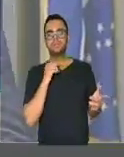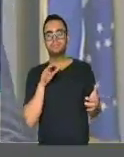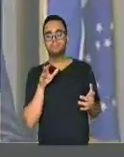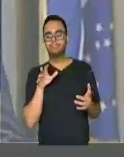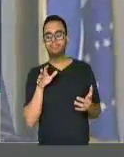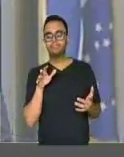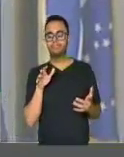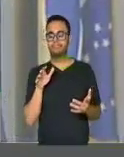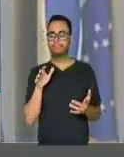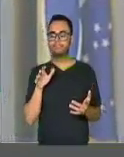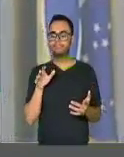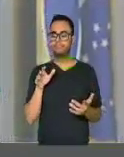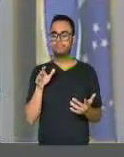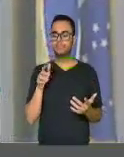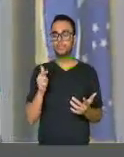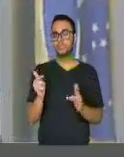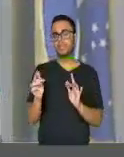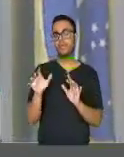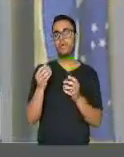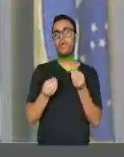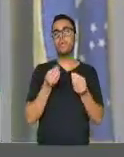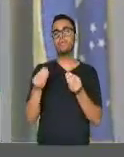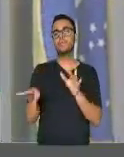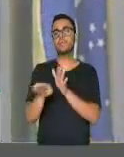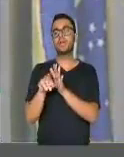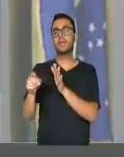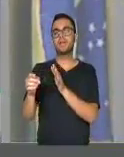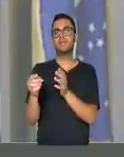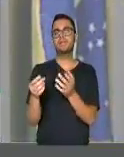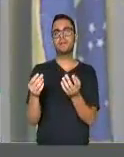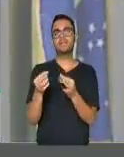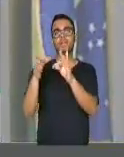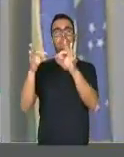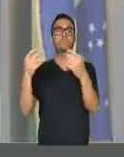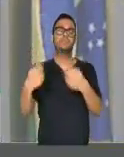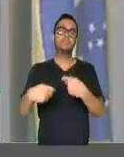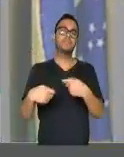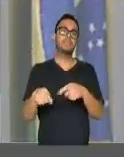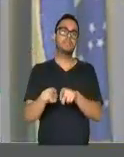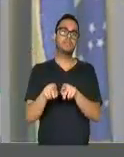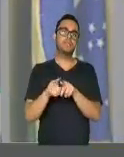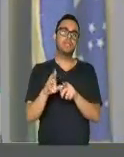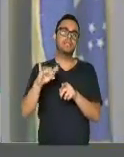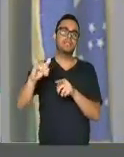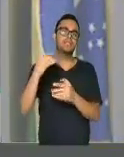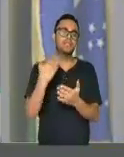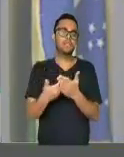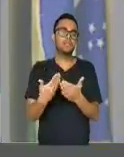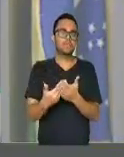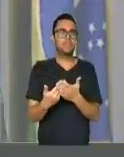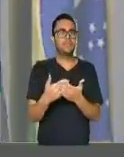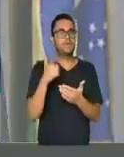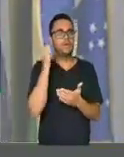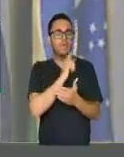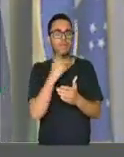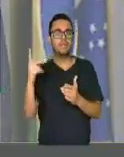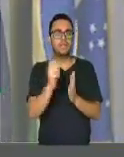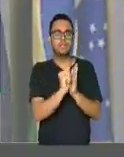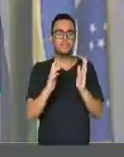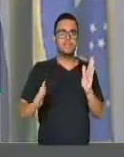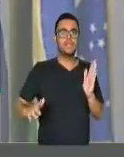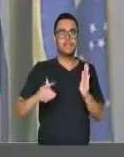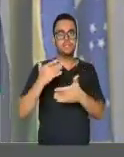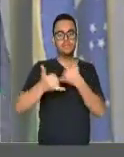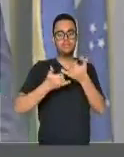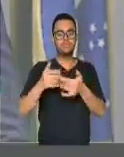instrumentos necessários para desenvolver a sua consciência crítica, a atividade lúdica. E